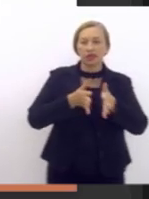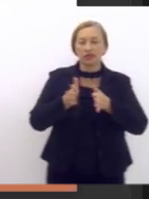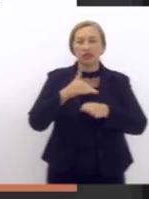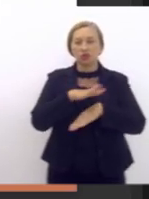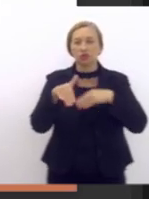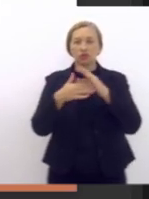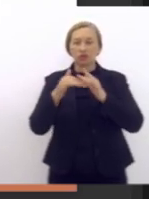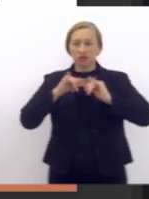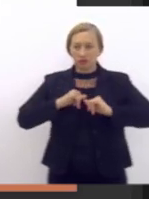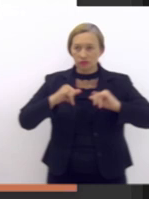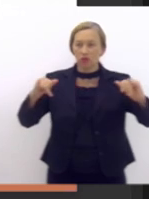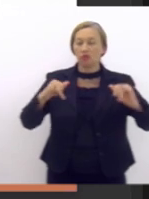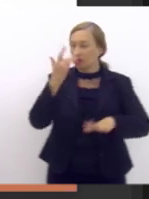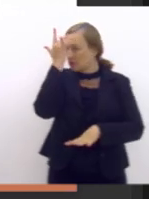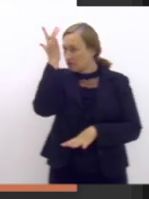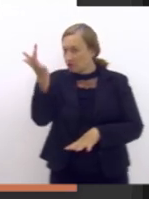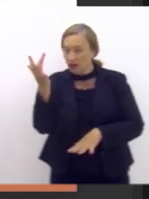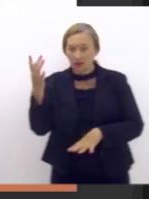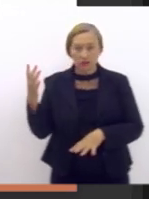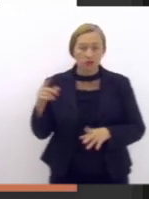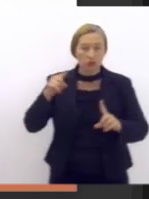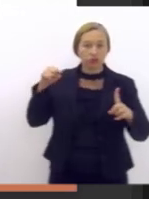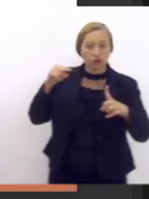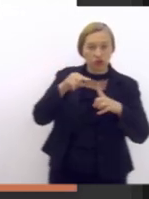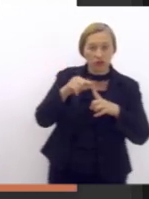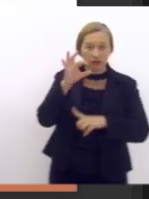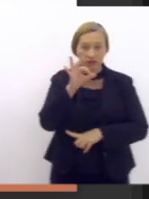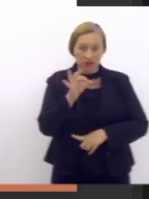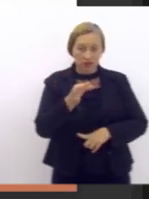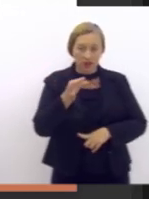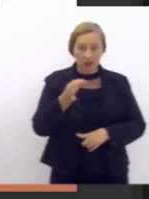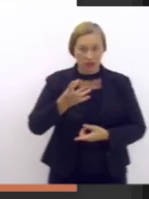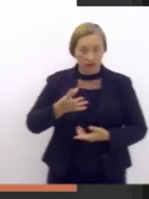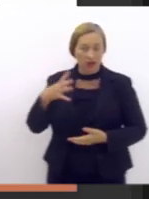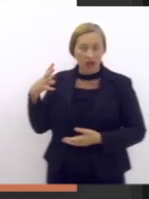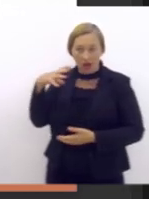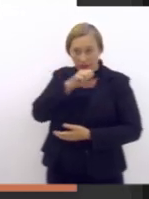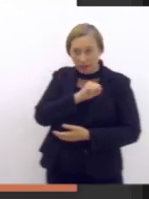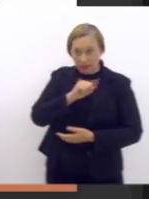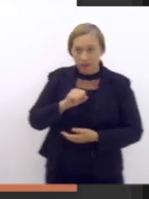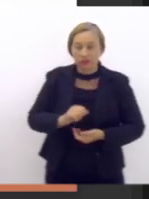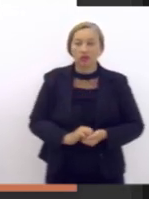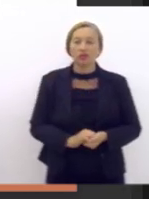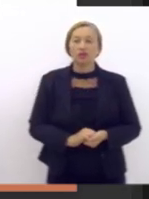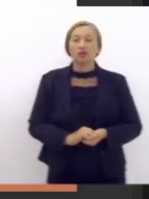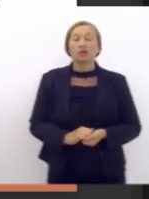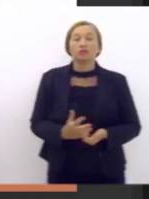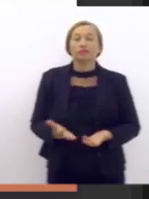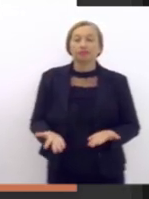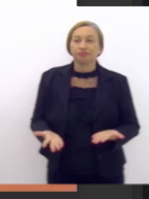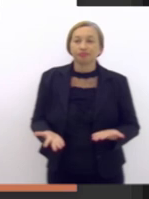de uma maneira mais fácil, mais objetiva, mais inteligível mesmo, inclusive para quem